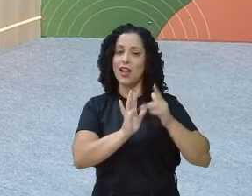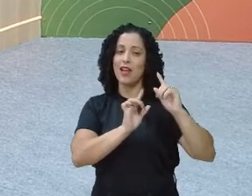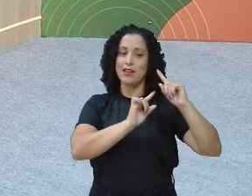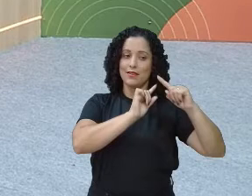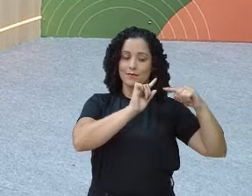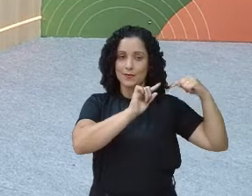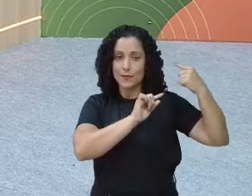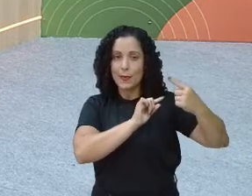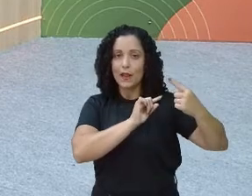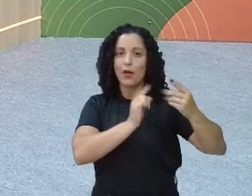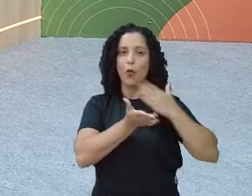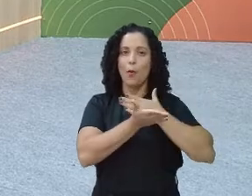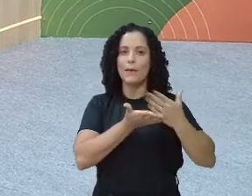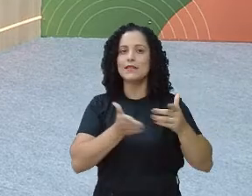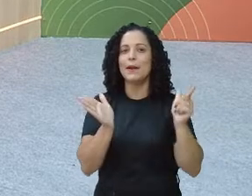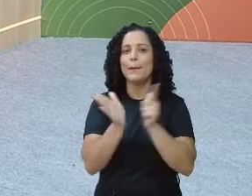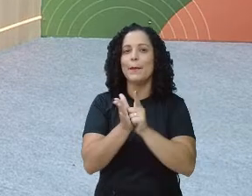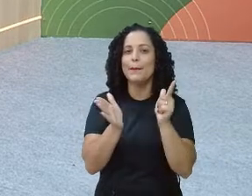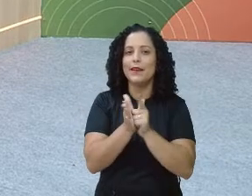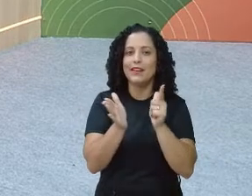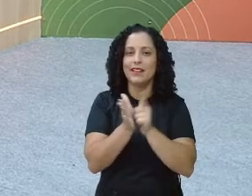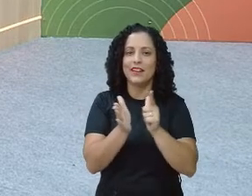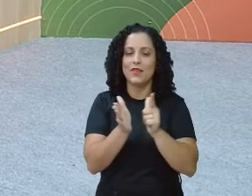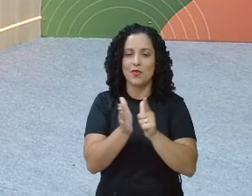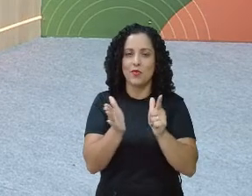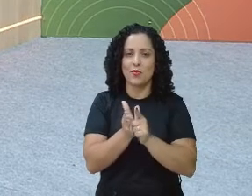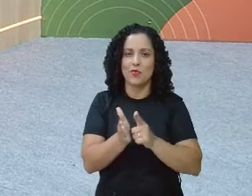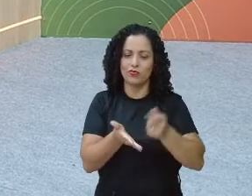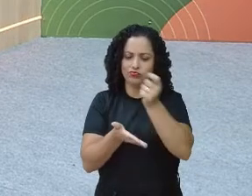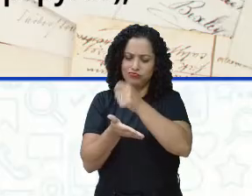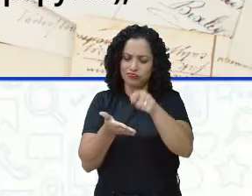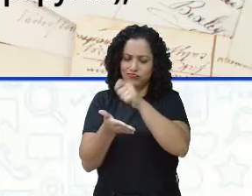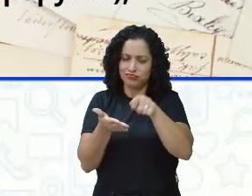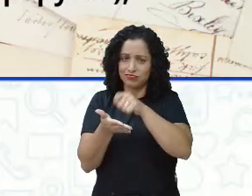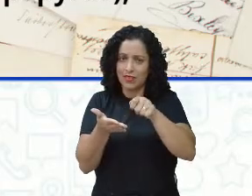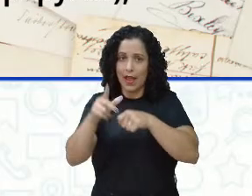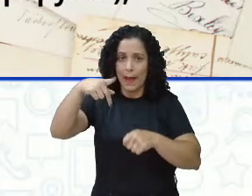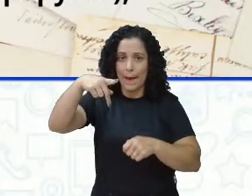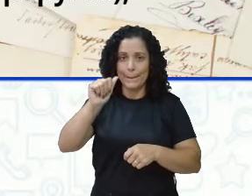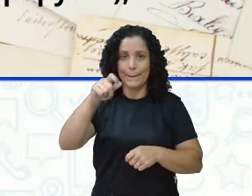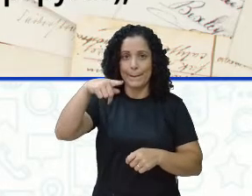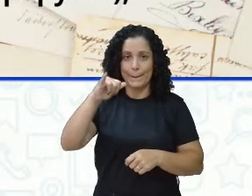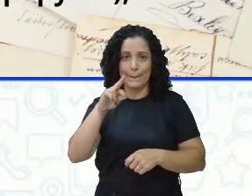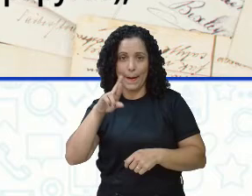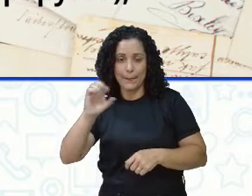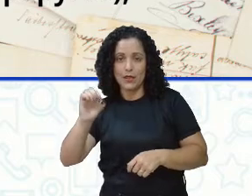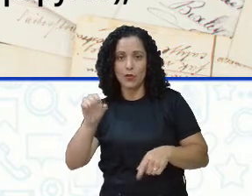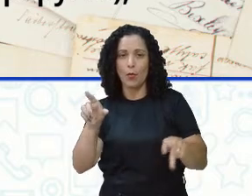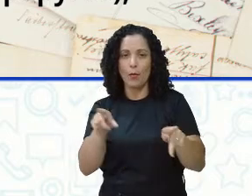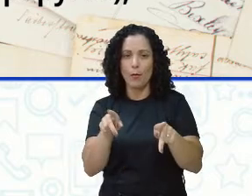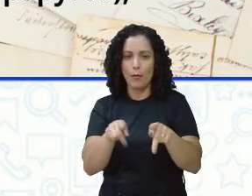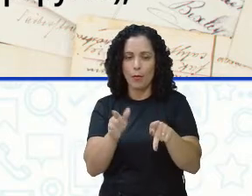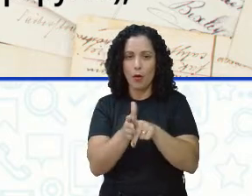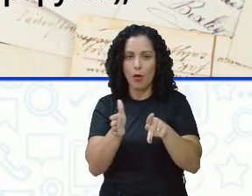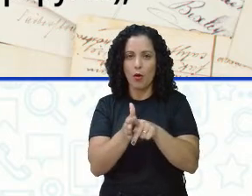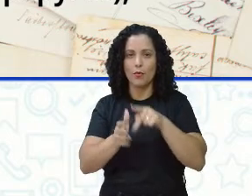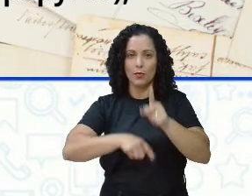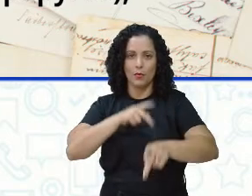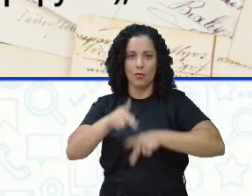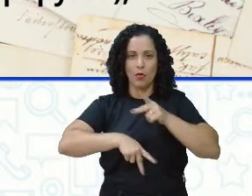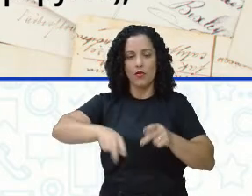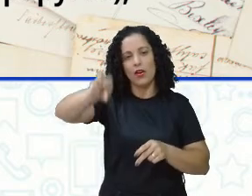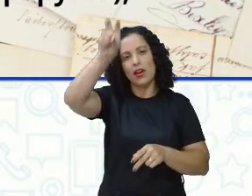que era uma espécie de papel feito a partir de uma planta, a Cyperus papyrus, pelos egípcios, tá certo? Então, é só com o